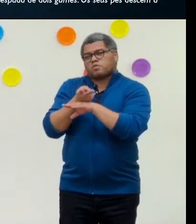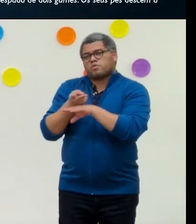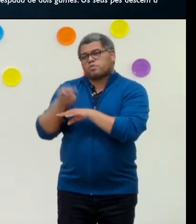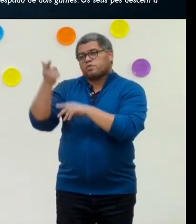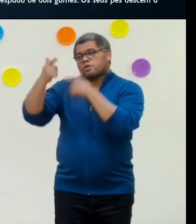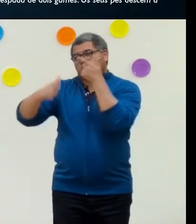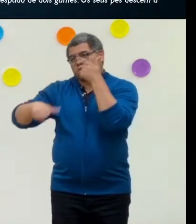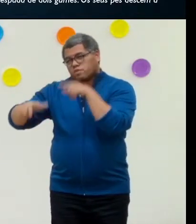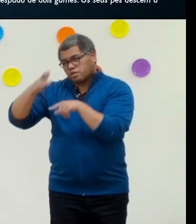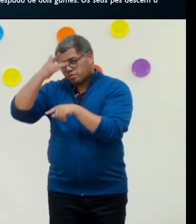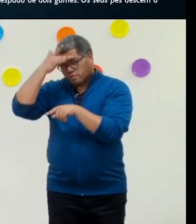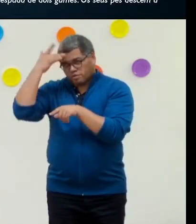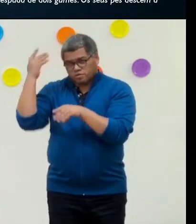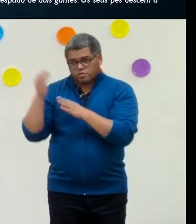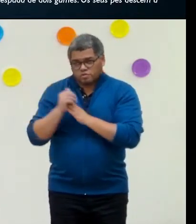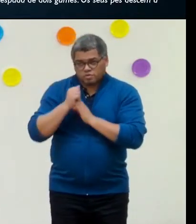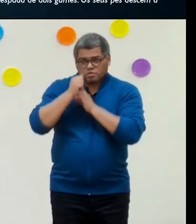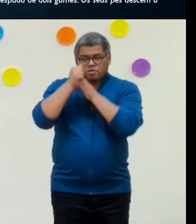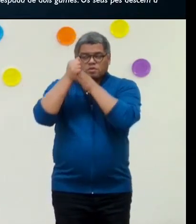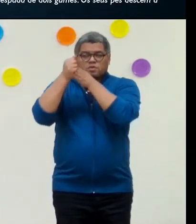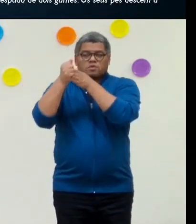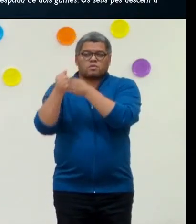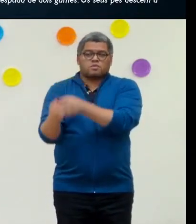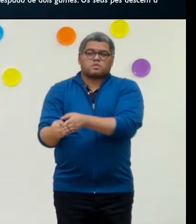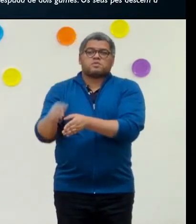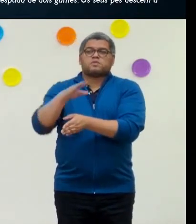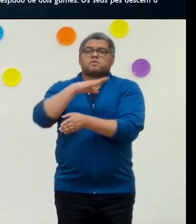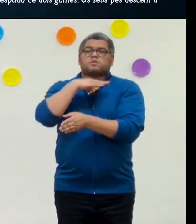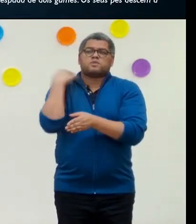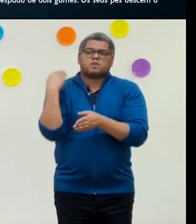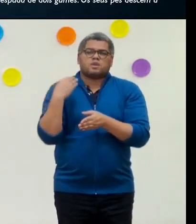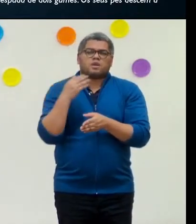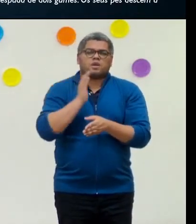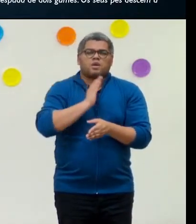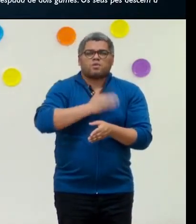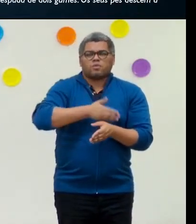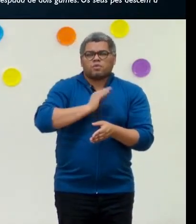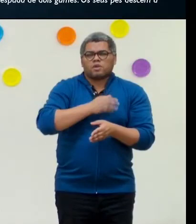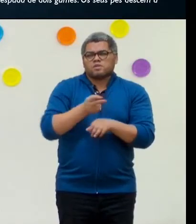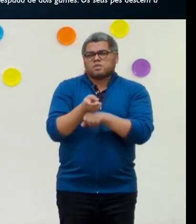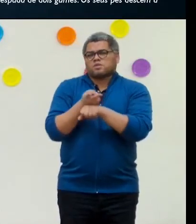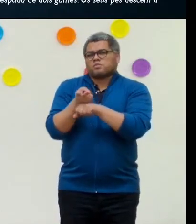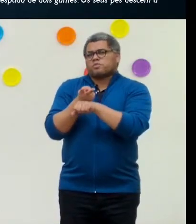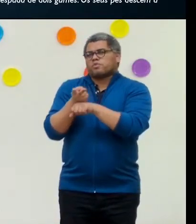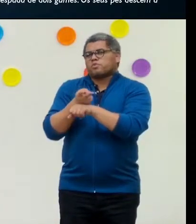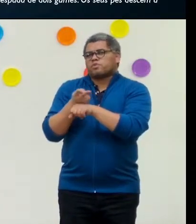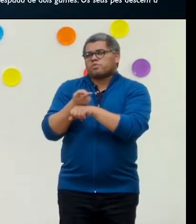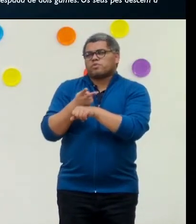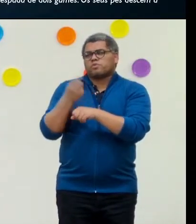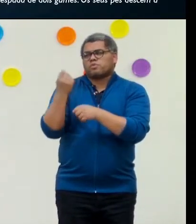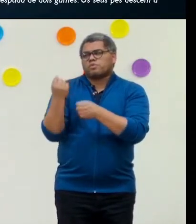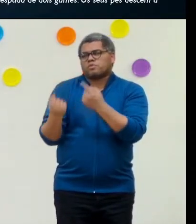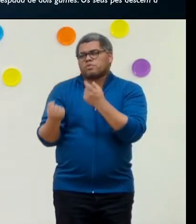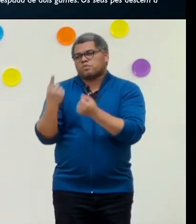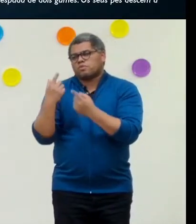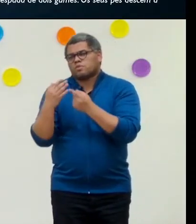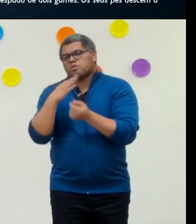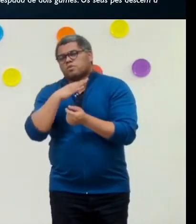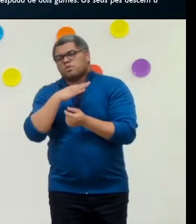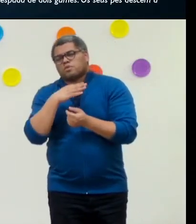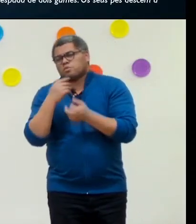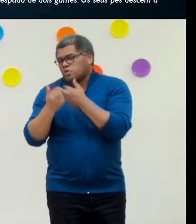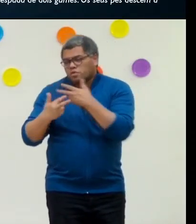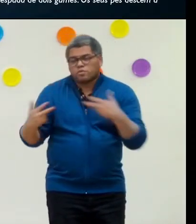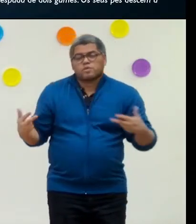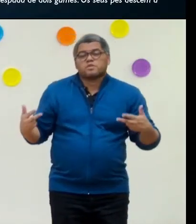morte. É um coração inquieto, à procura de alguma coisa. O adultério pode parecer doce e